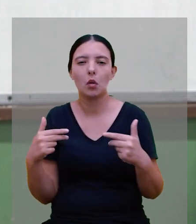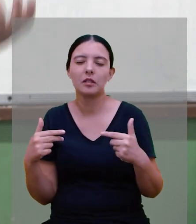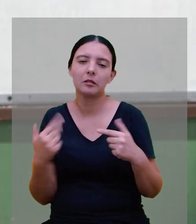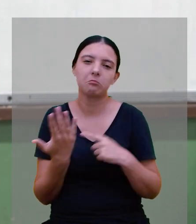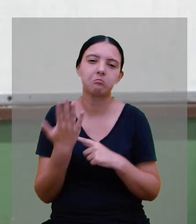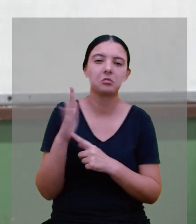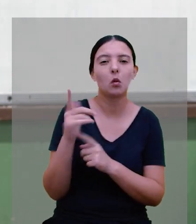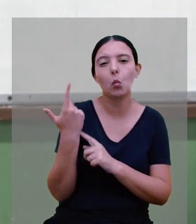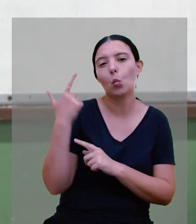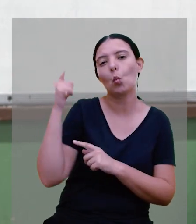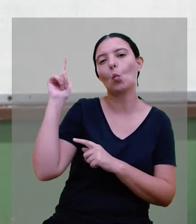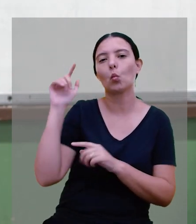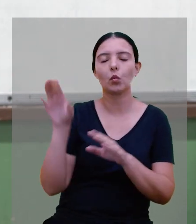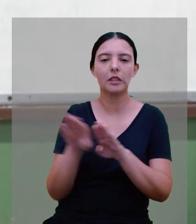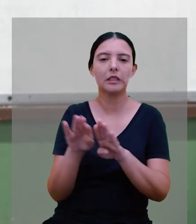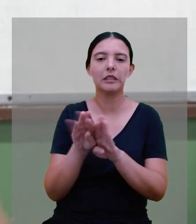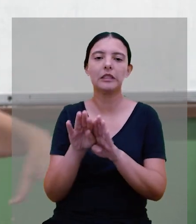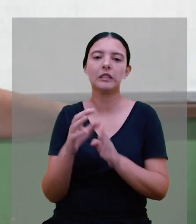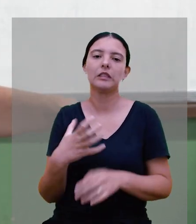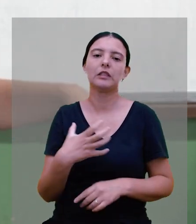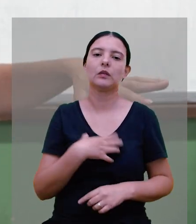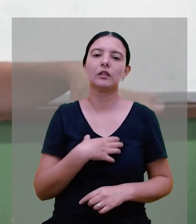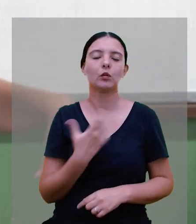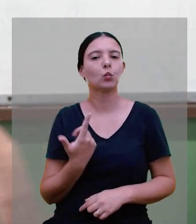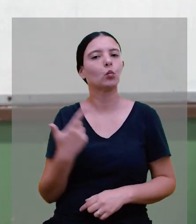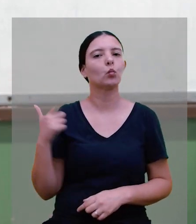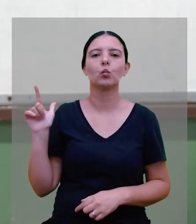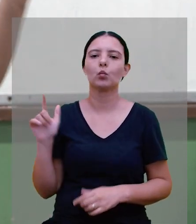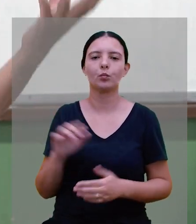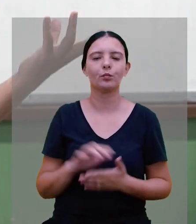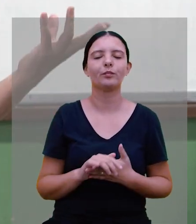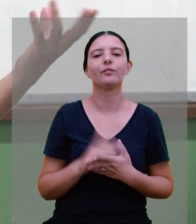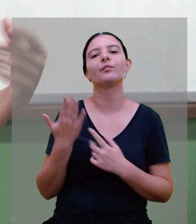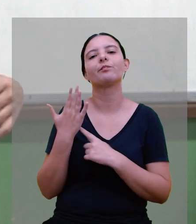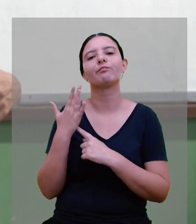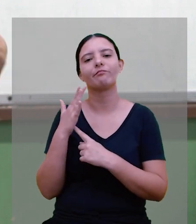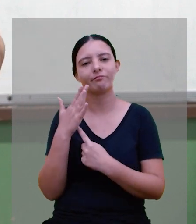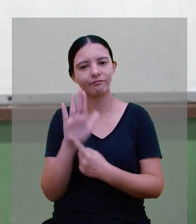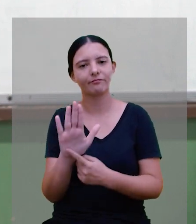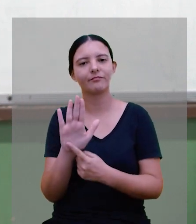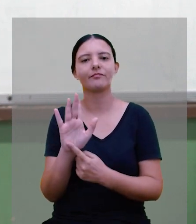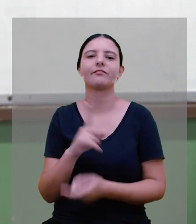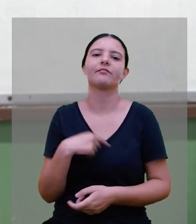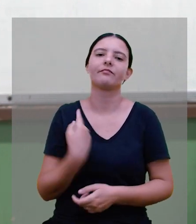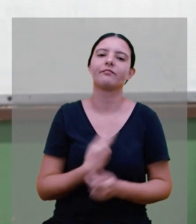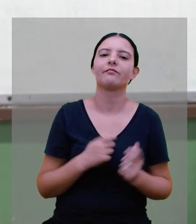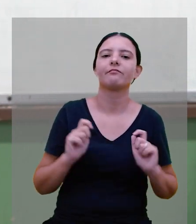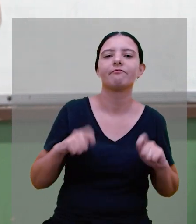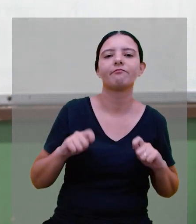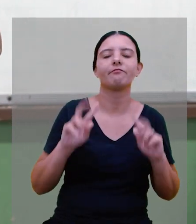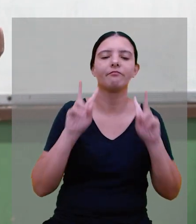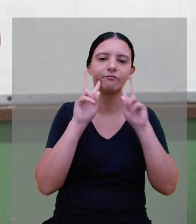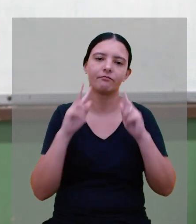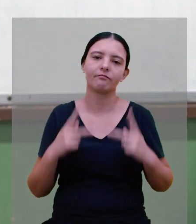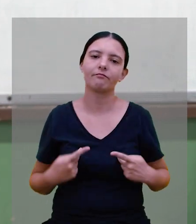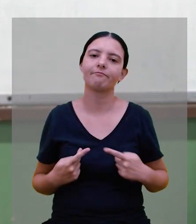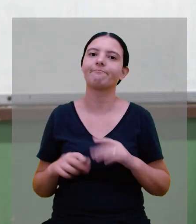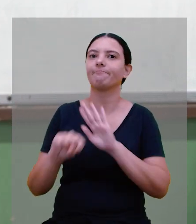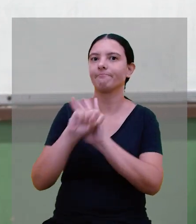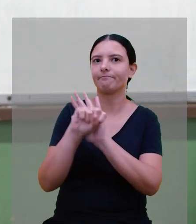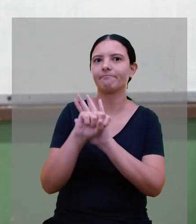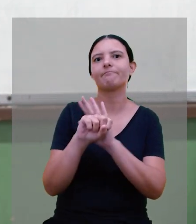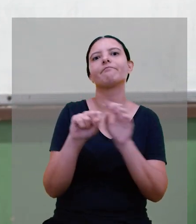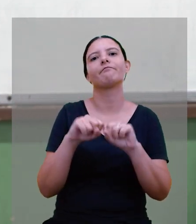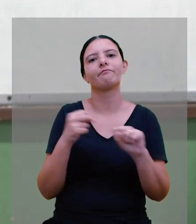outra, e despertar um outro sentimento, e isso mostra como a nossa capacidade humana de simbolizar é grande. O